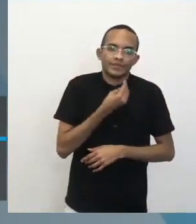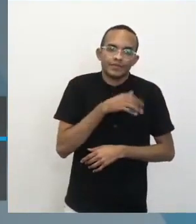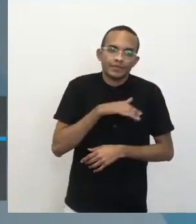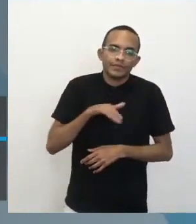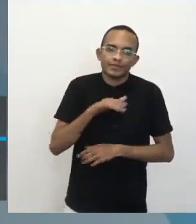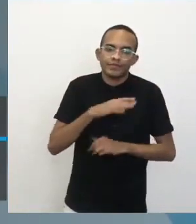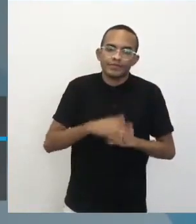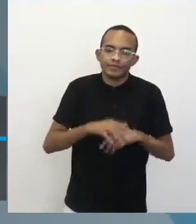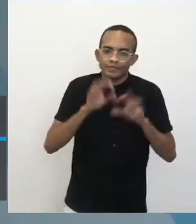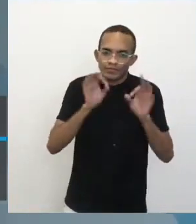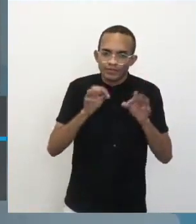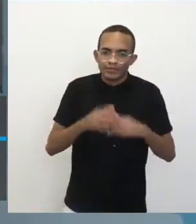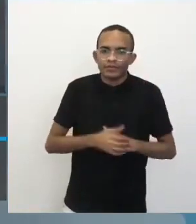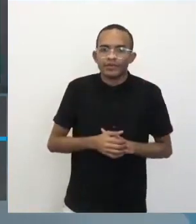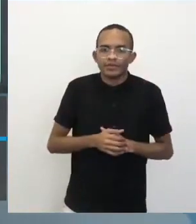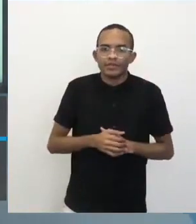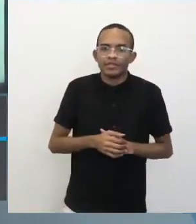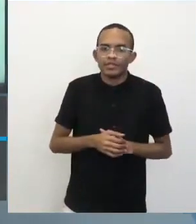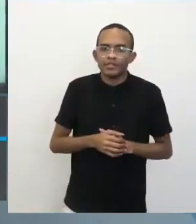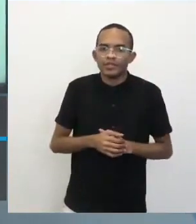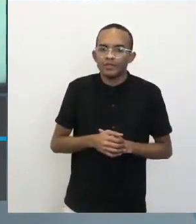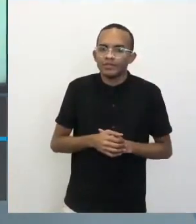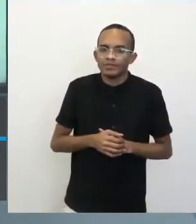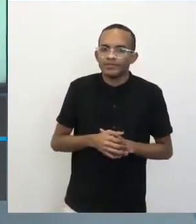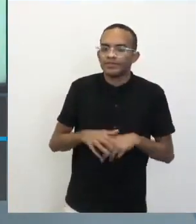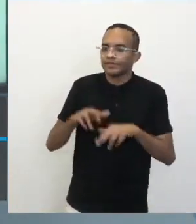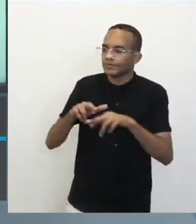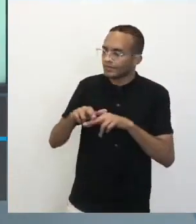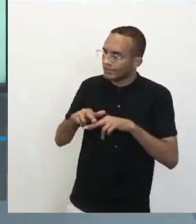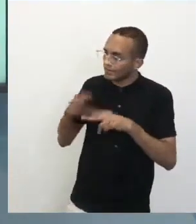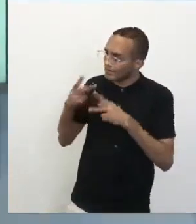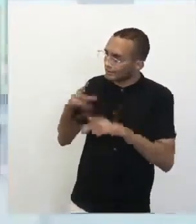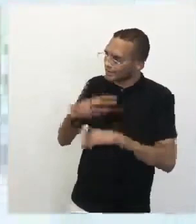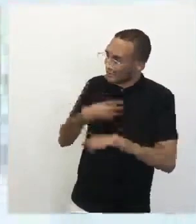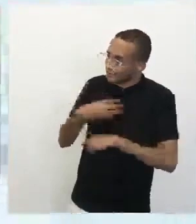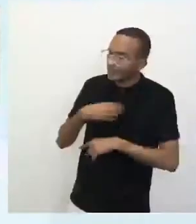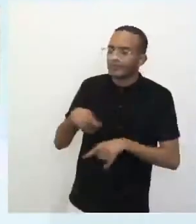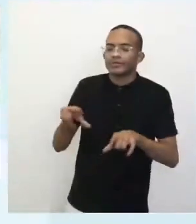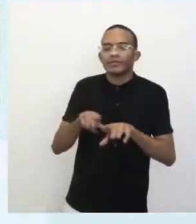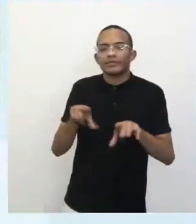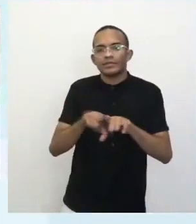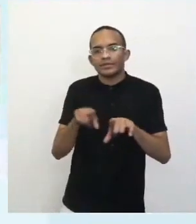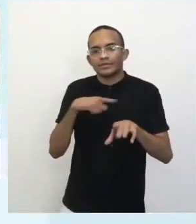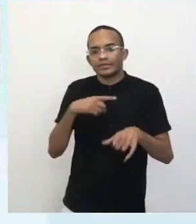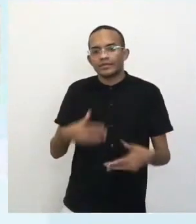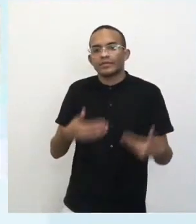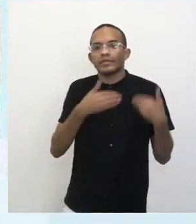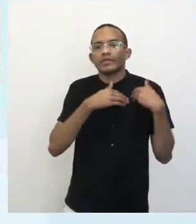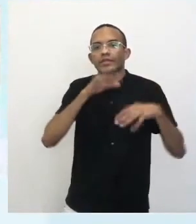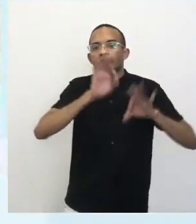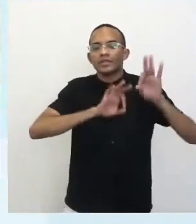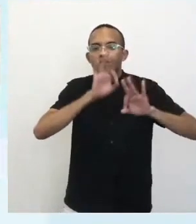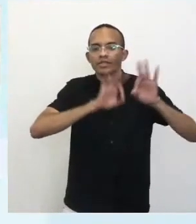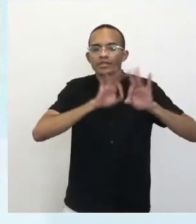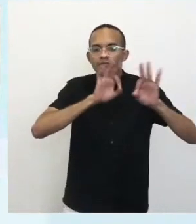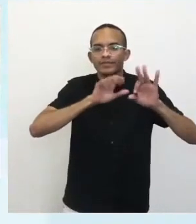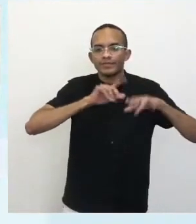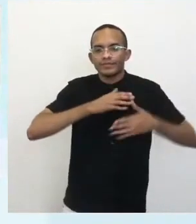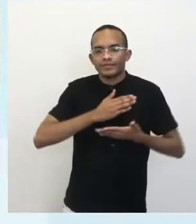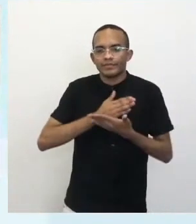dessa empreitada. Certo? Então, gente, dessa forma, né, cabe aí uma função organizativa inicial